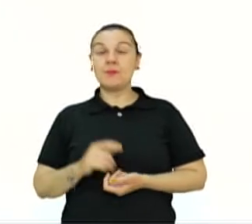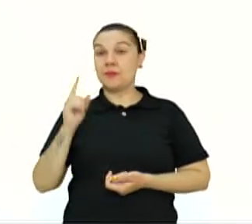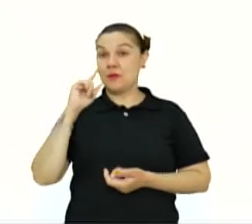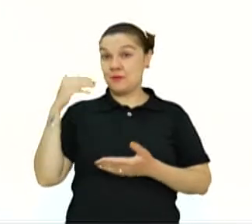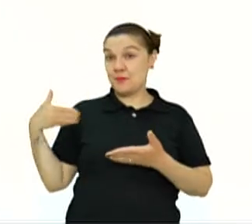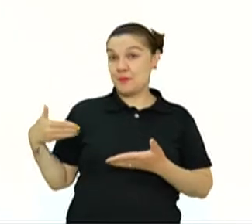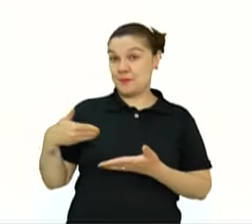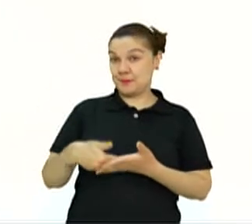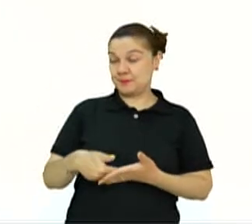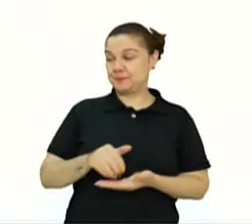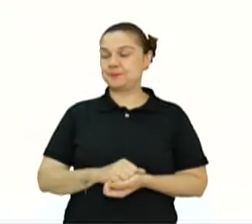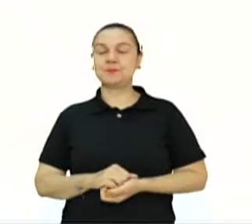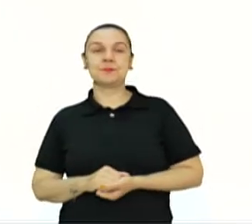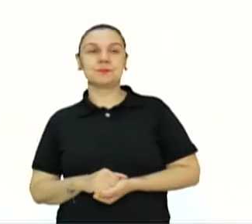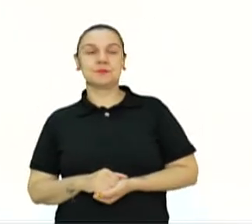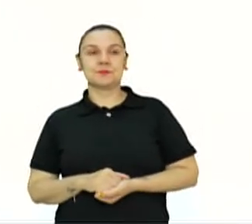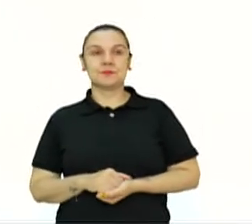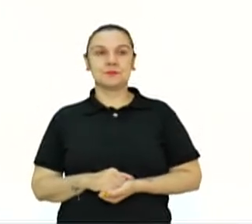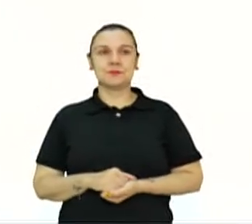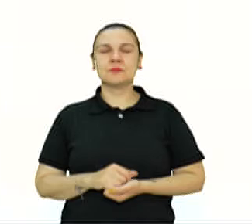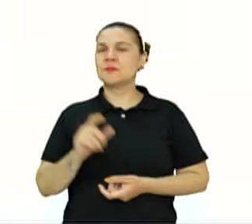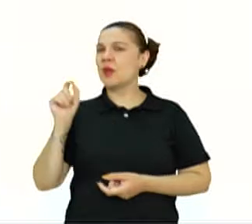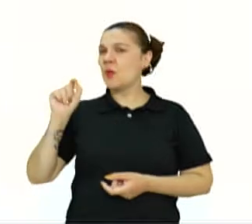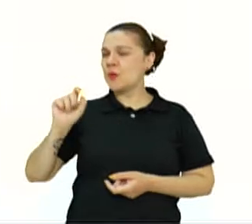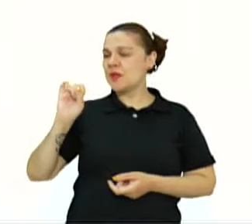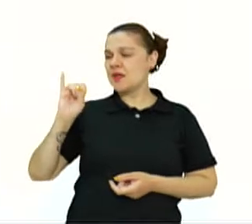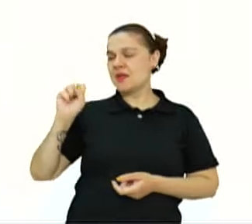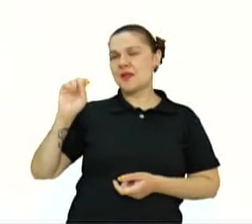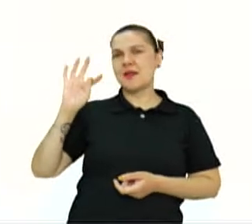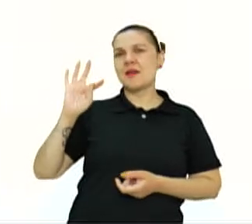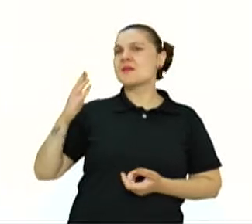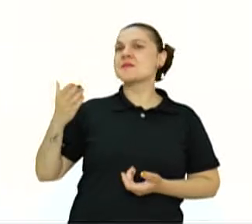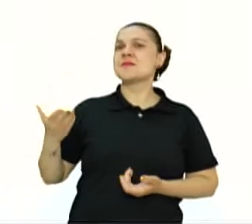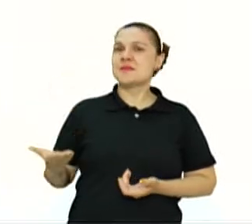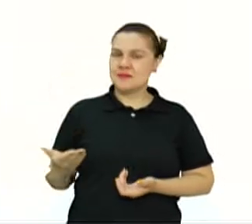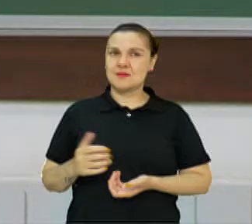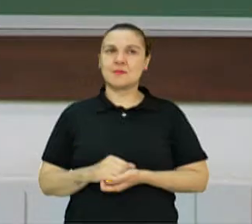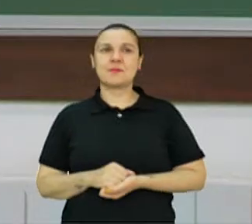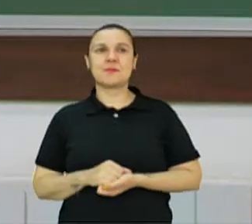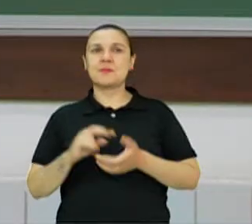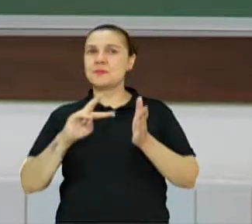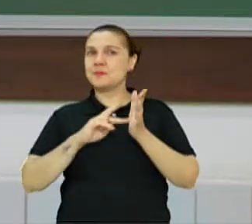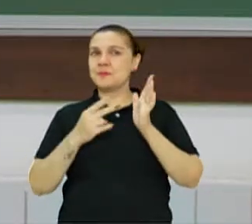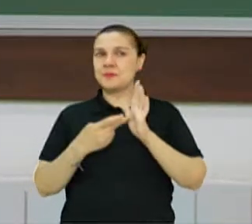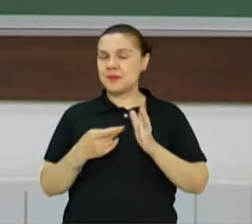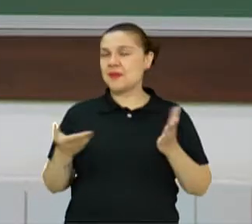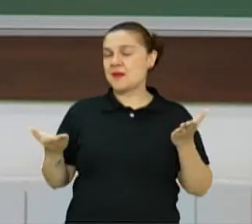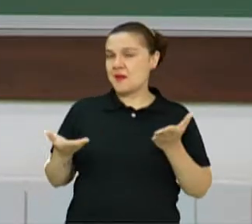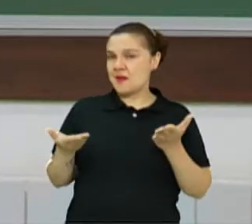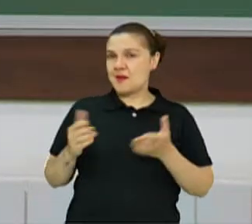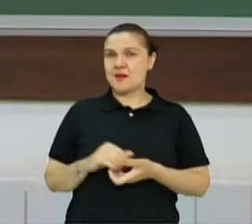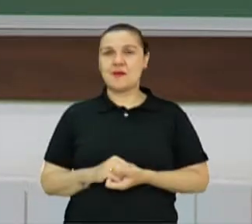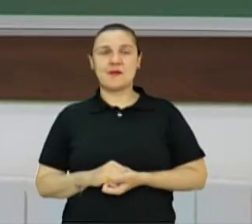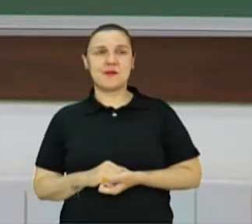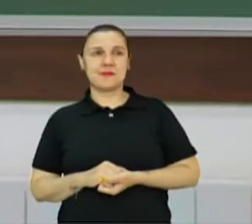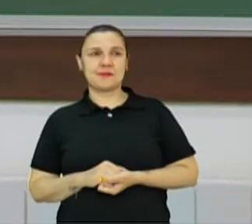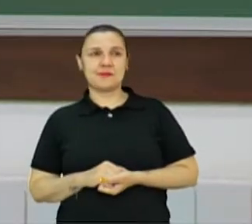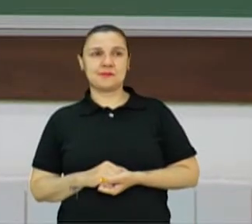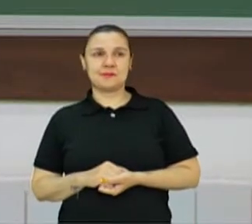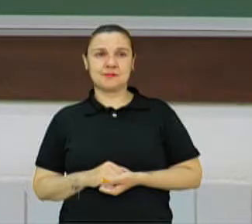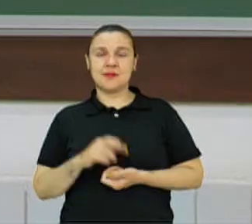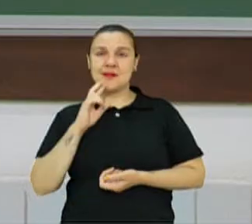Dando continuidade, então, o que significa essa sigla IST que nós vamos falar aí nesta